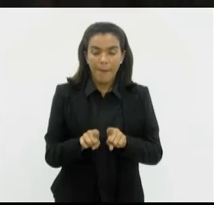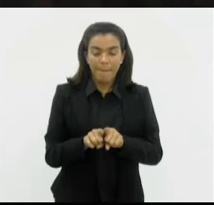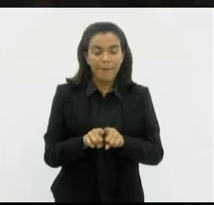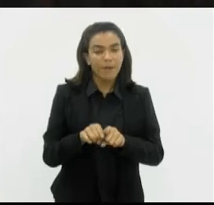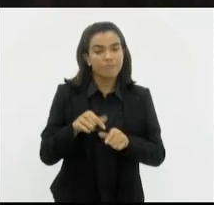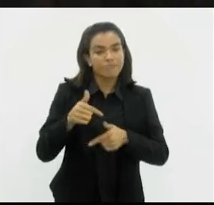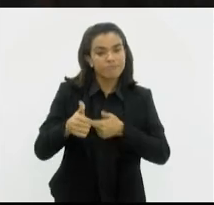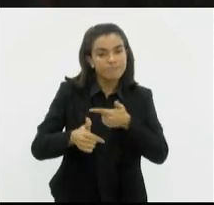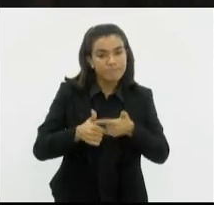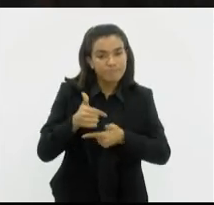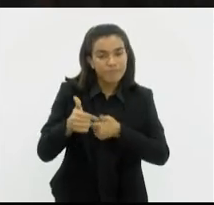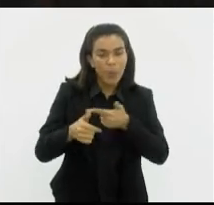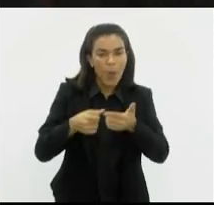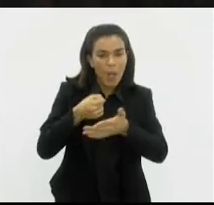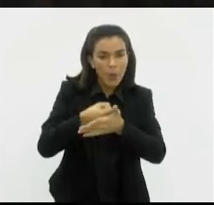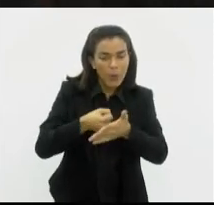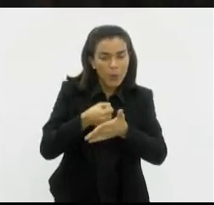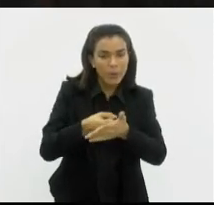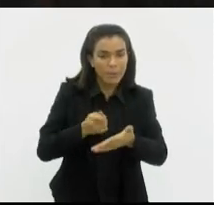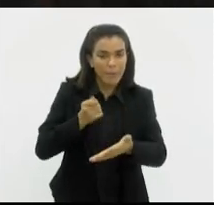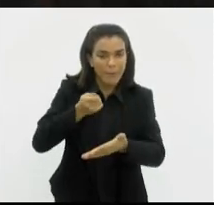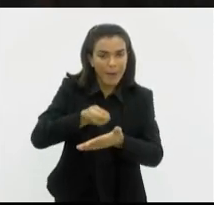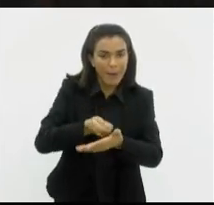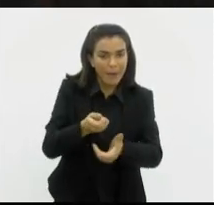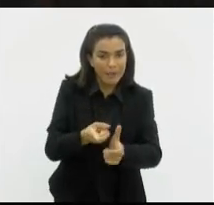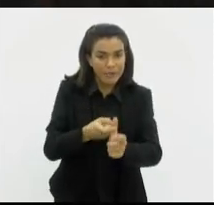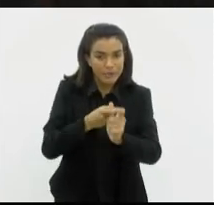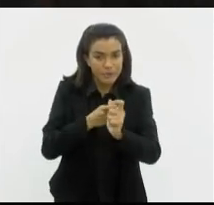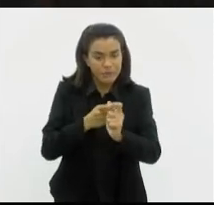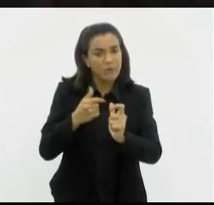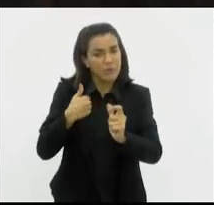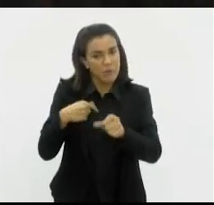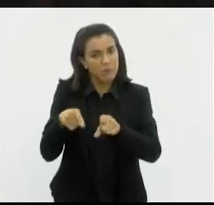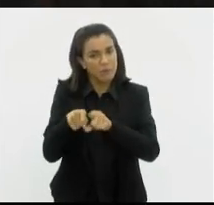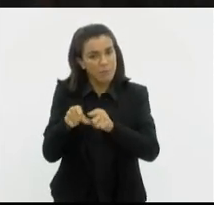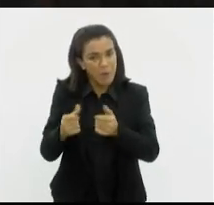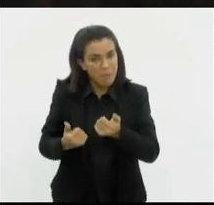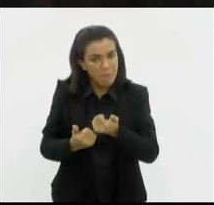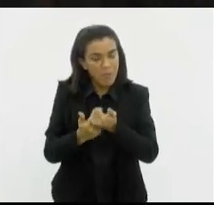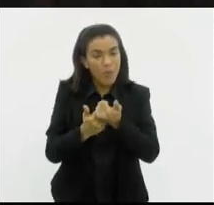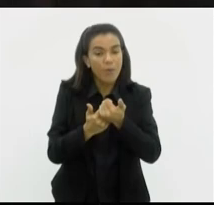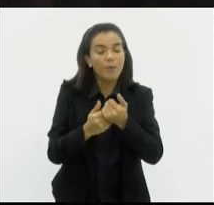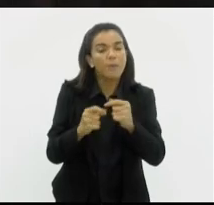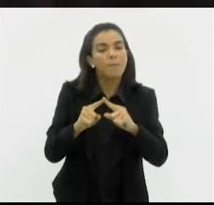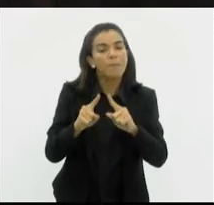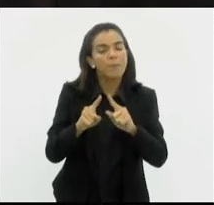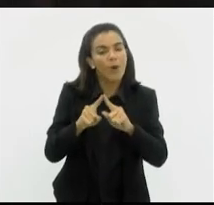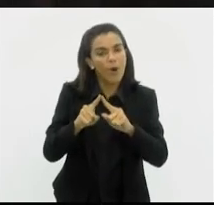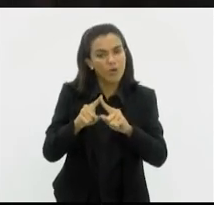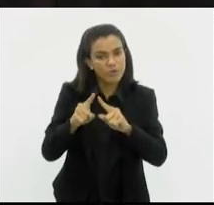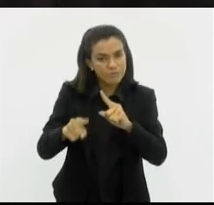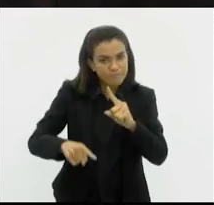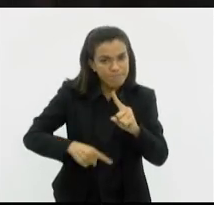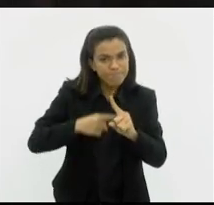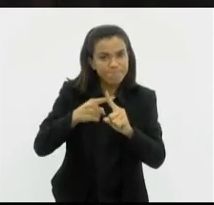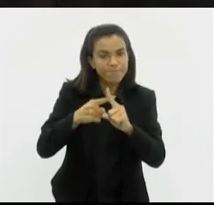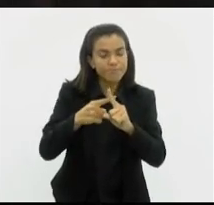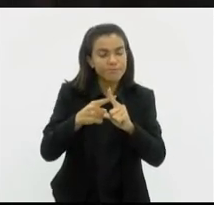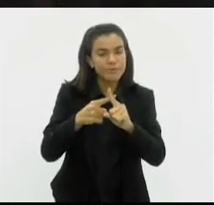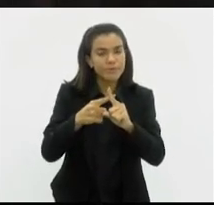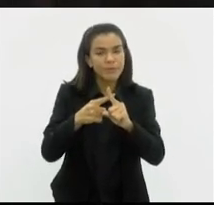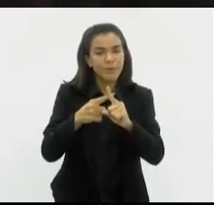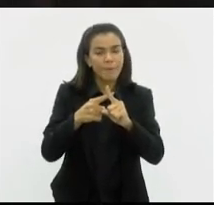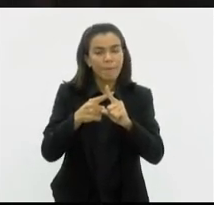dívida, que é uma luta que eu também travo, mas ele pode potencializar de uma